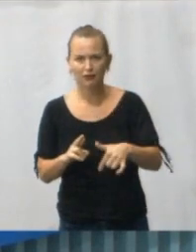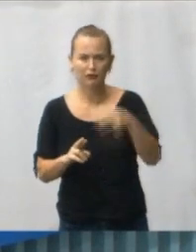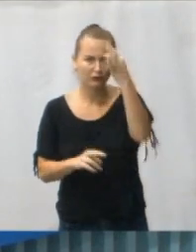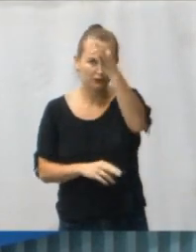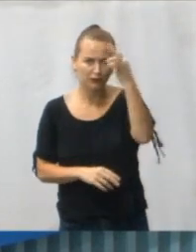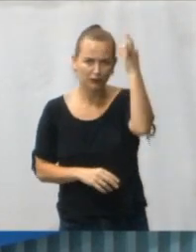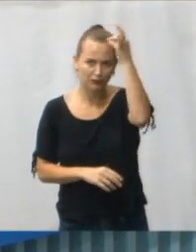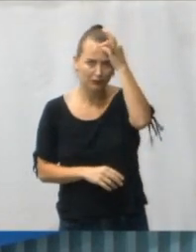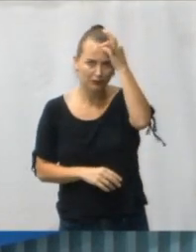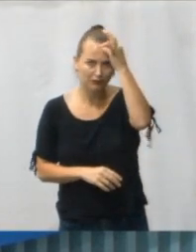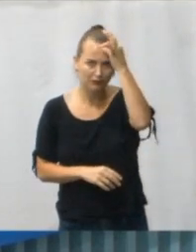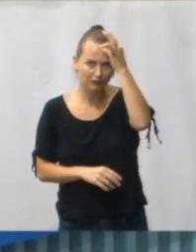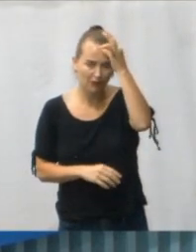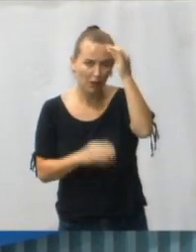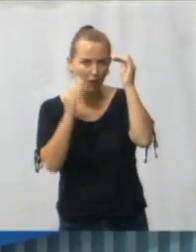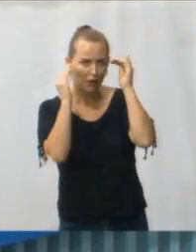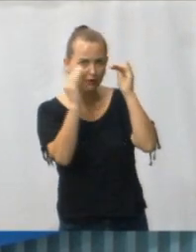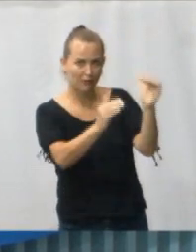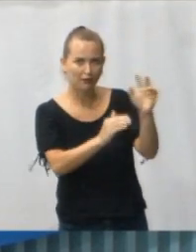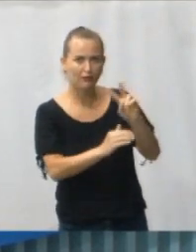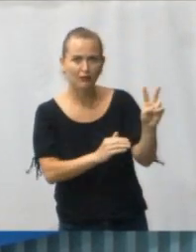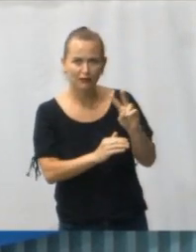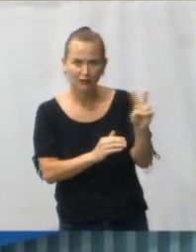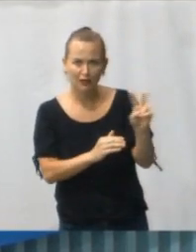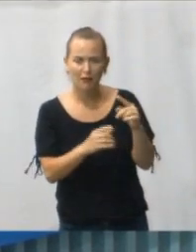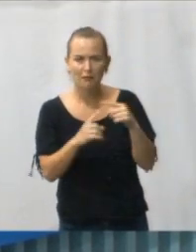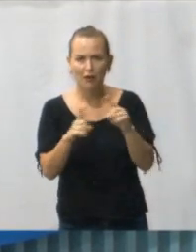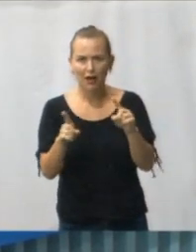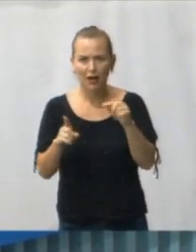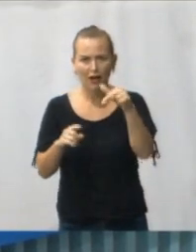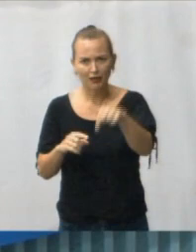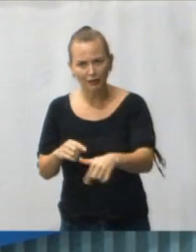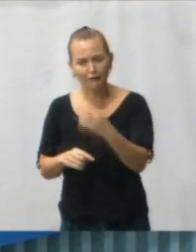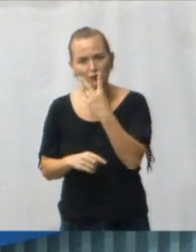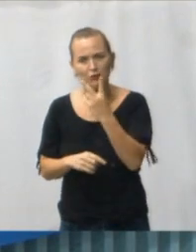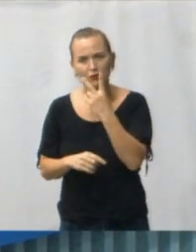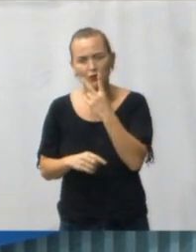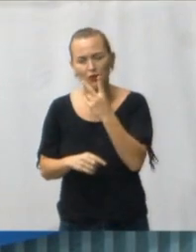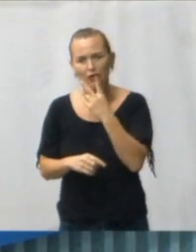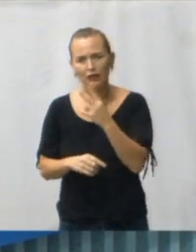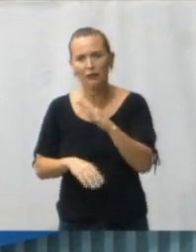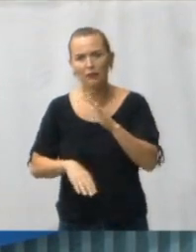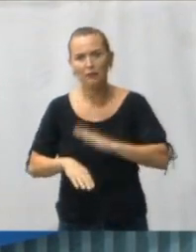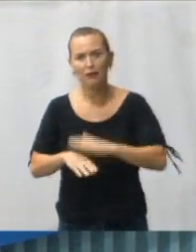que é? Azul, que o pessoal fala? É isso aí, galera. Obrigado.